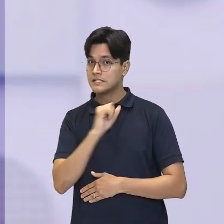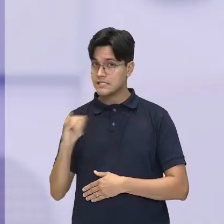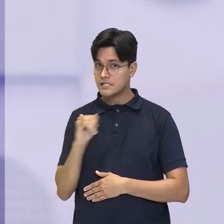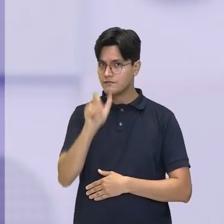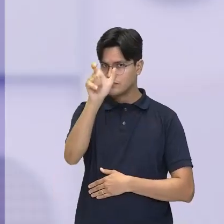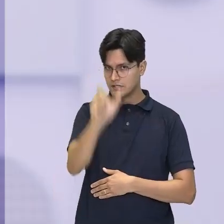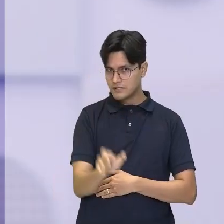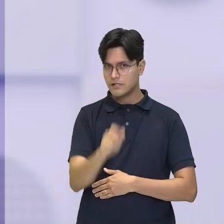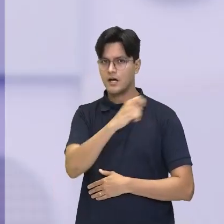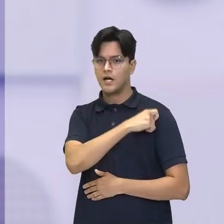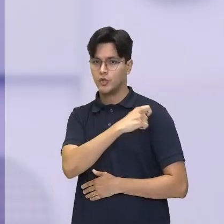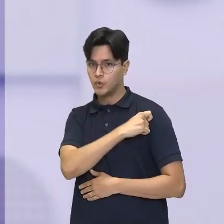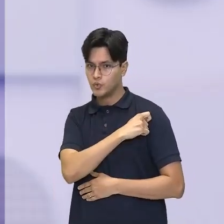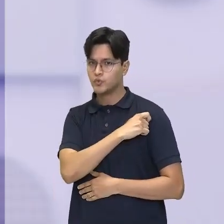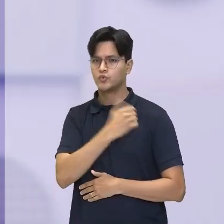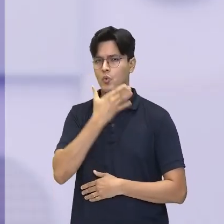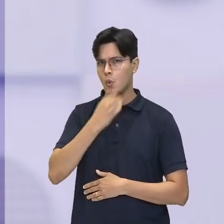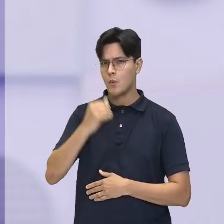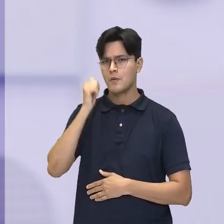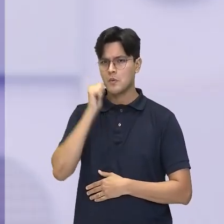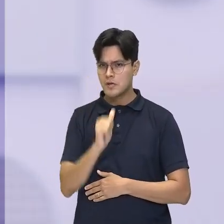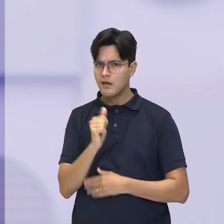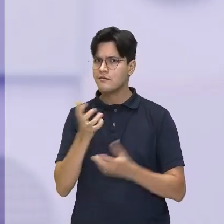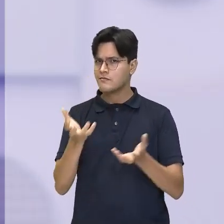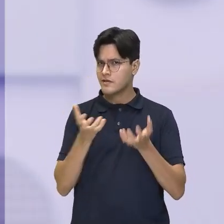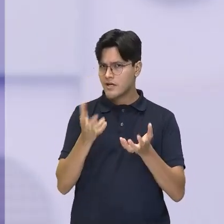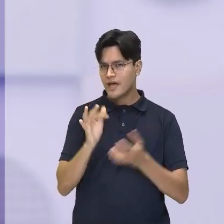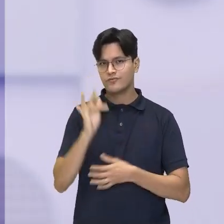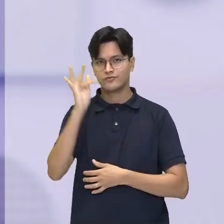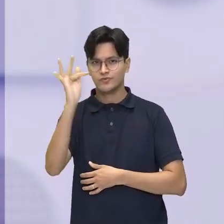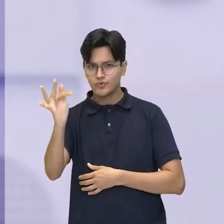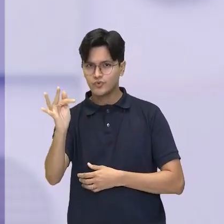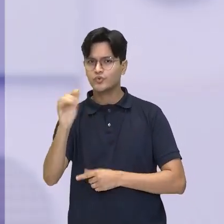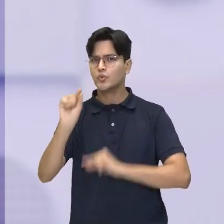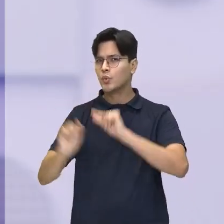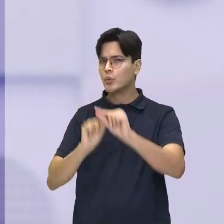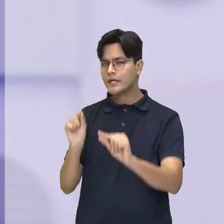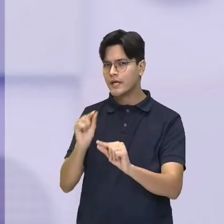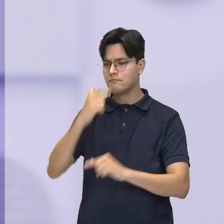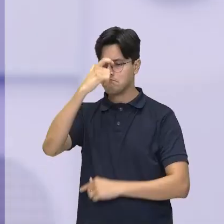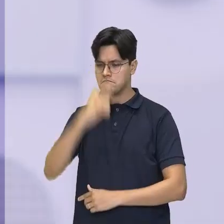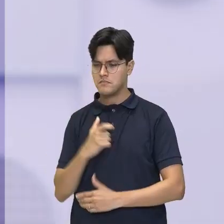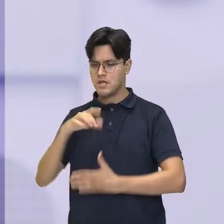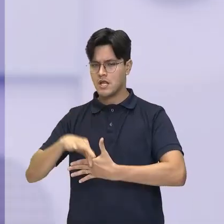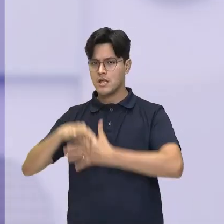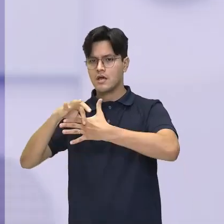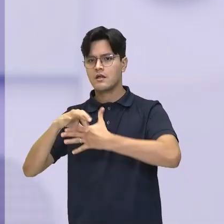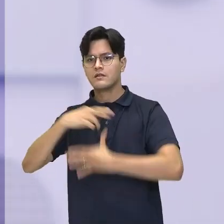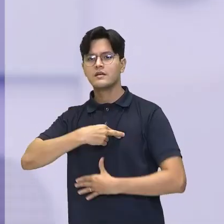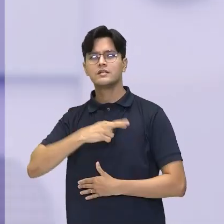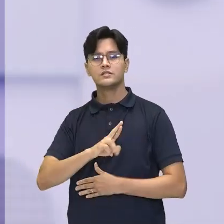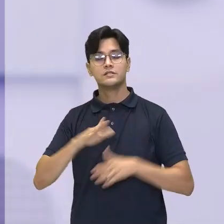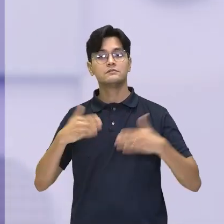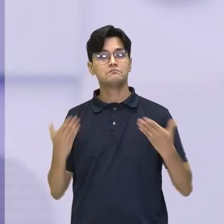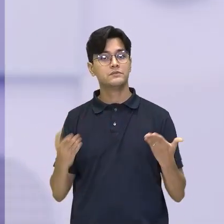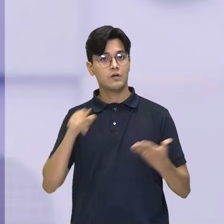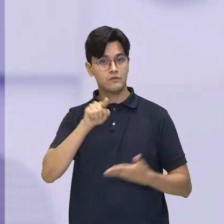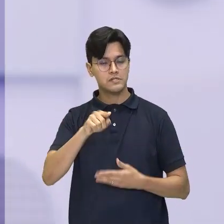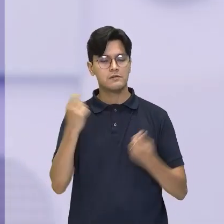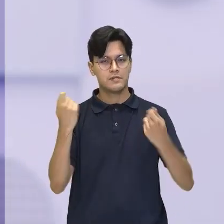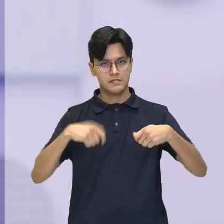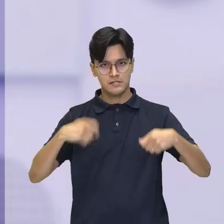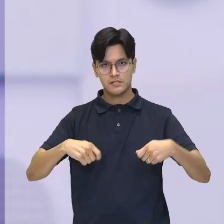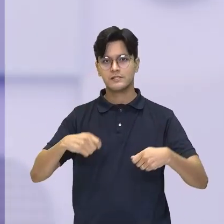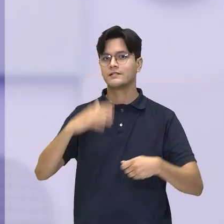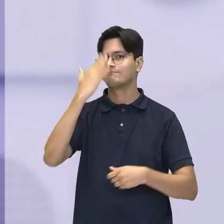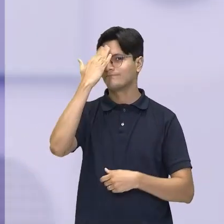dia assumir uma função de liderança na sua religião, é importante você saber disso. A religião,